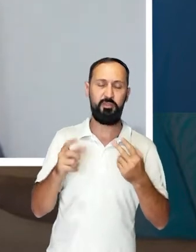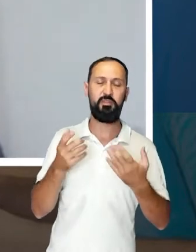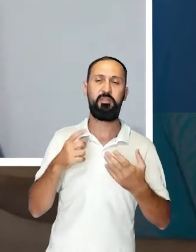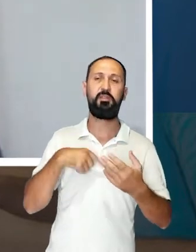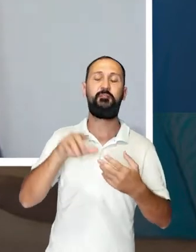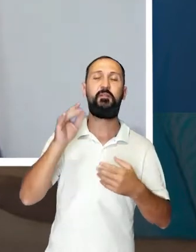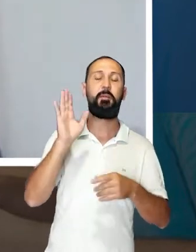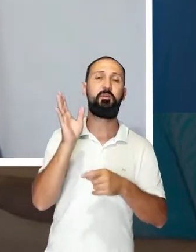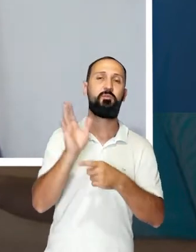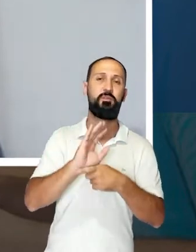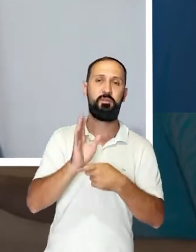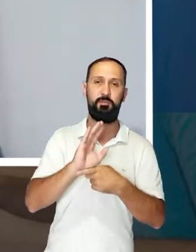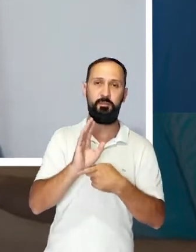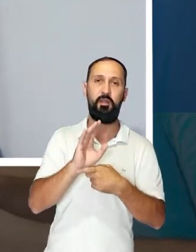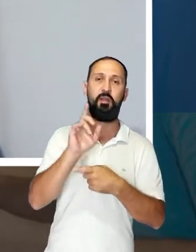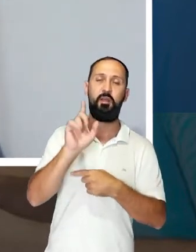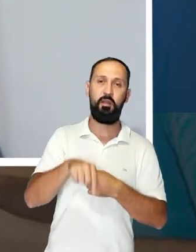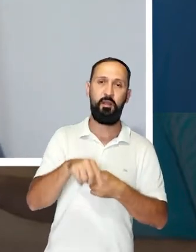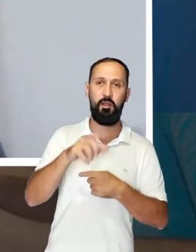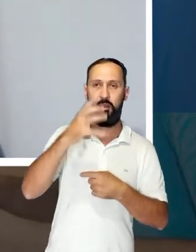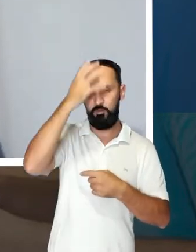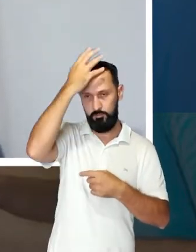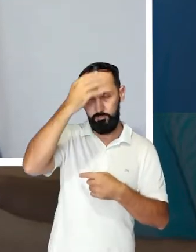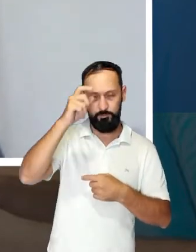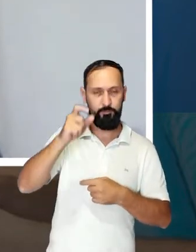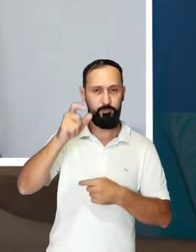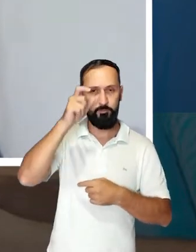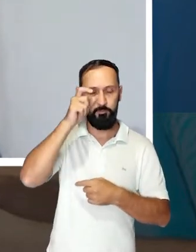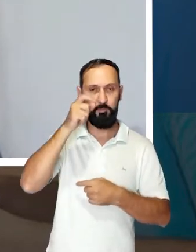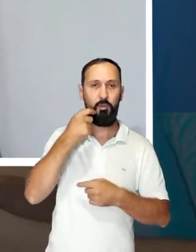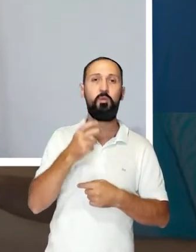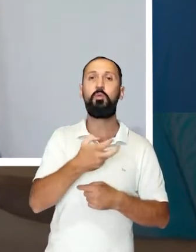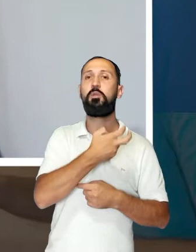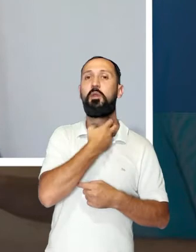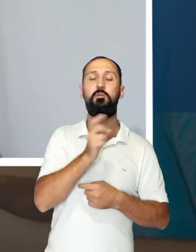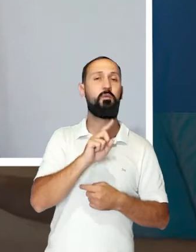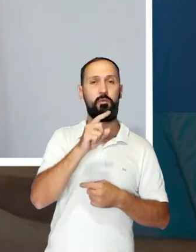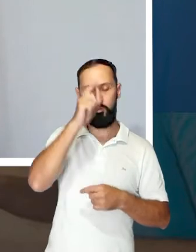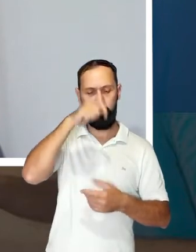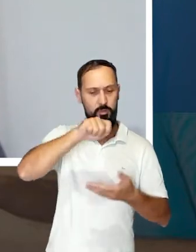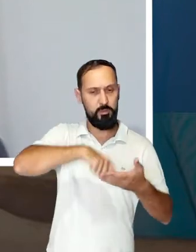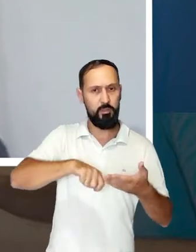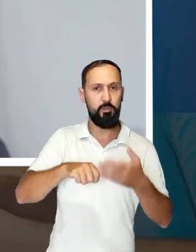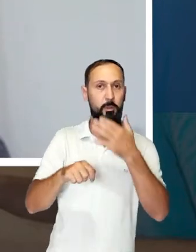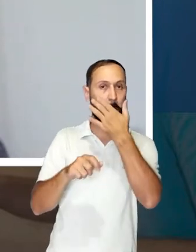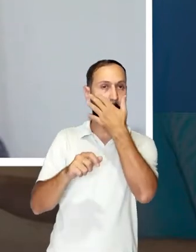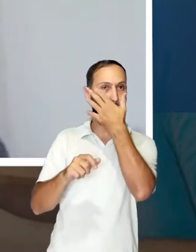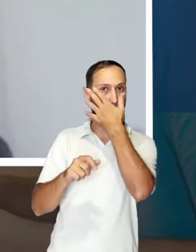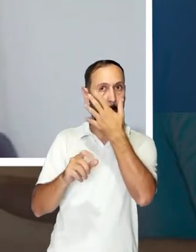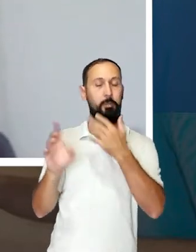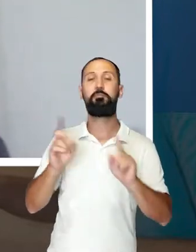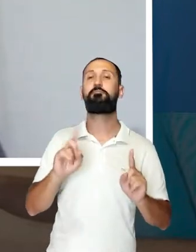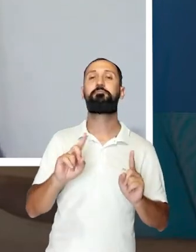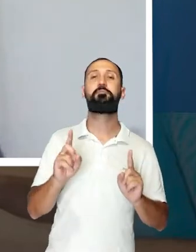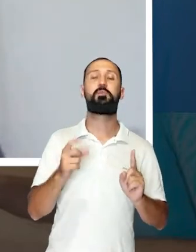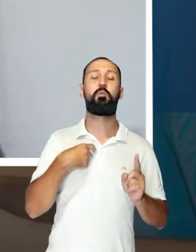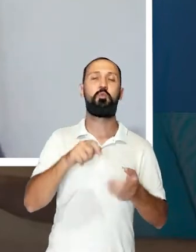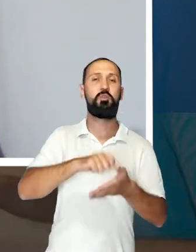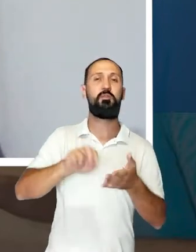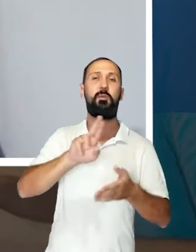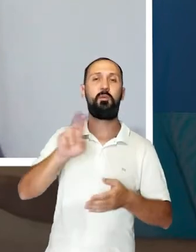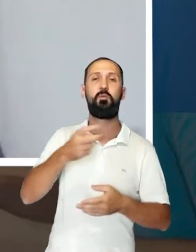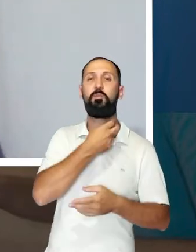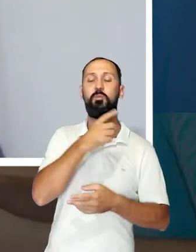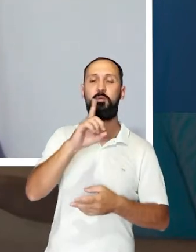levados ao cinema é justamente o Sherlock Holmes e o Drácula. Não que eu tenha escrito sobre Drácula, mas